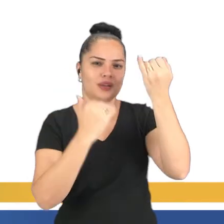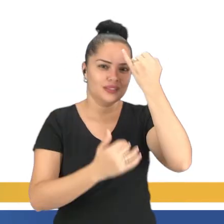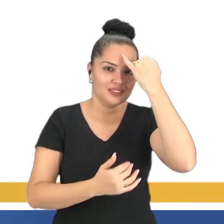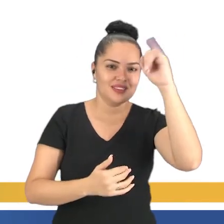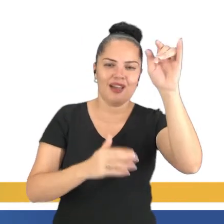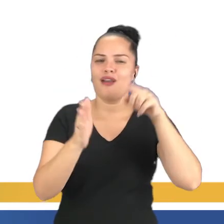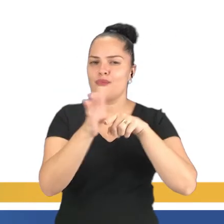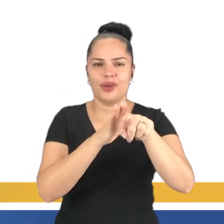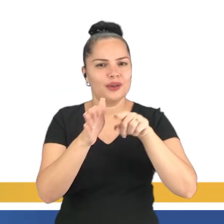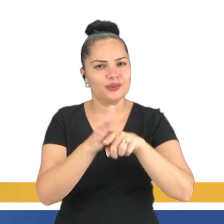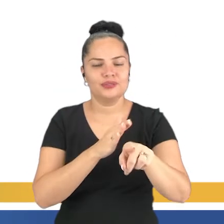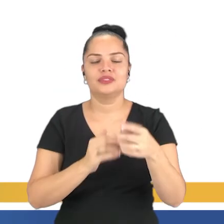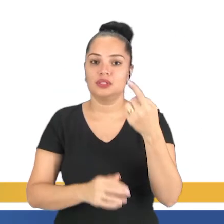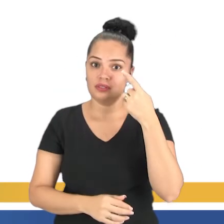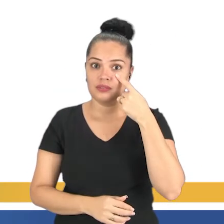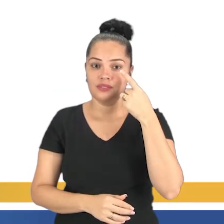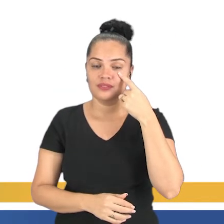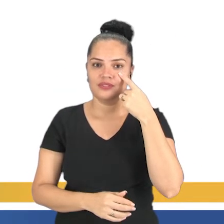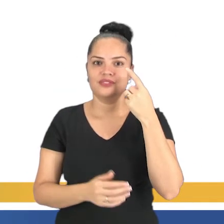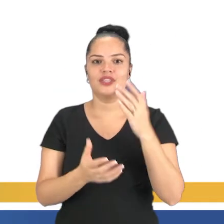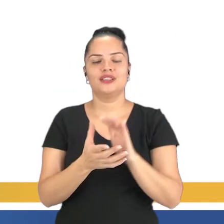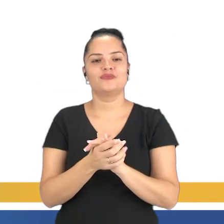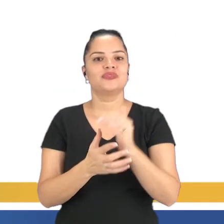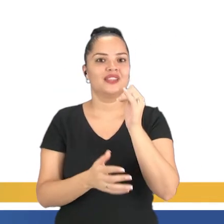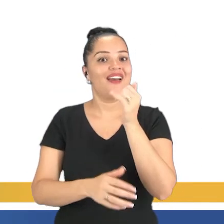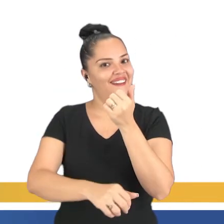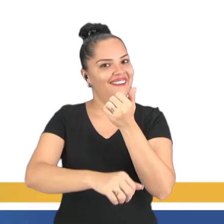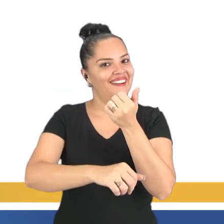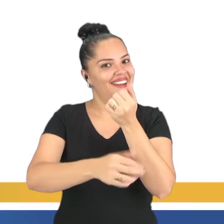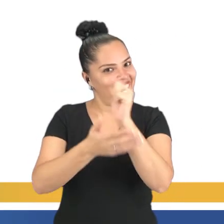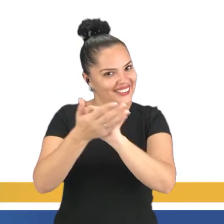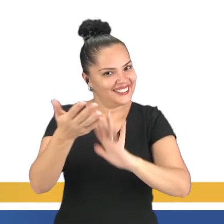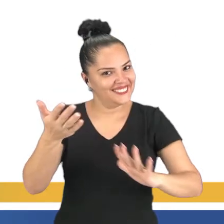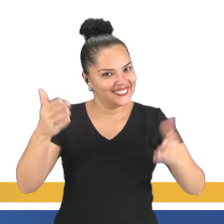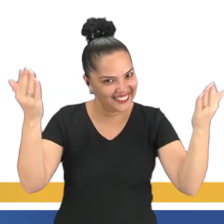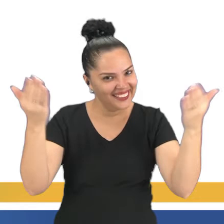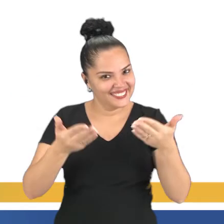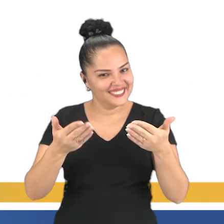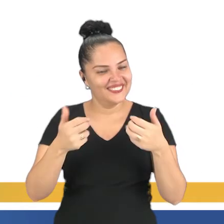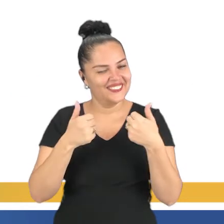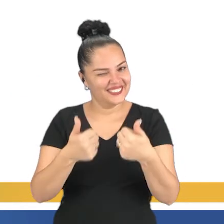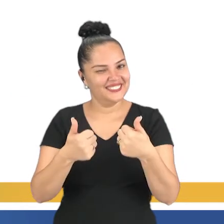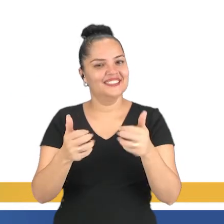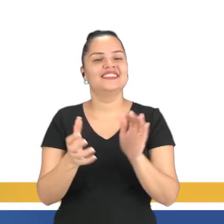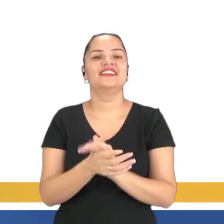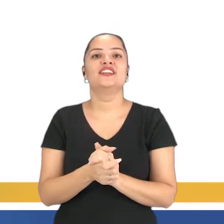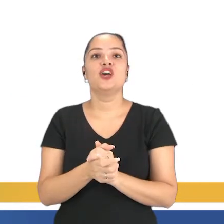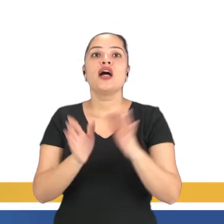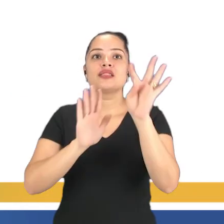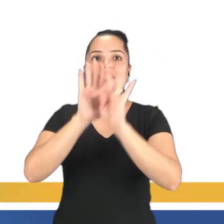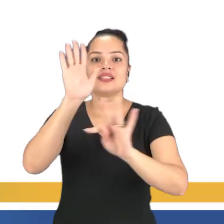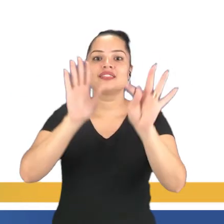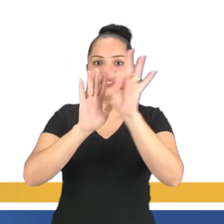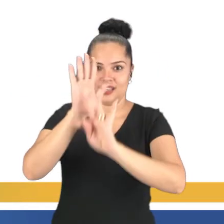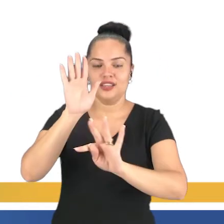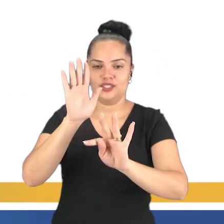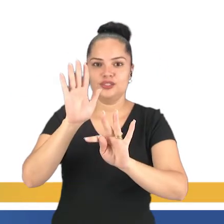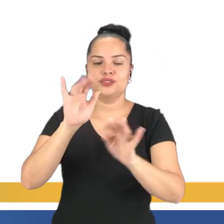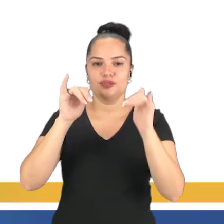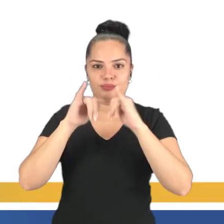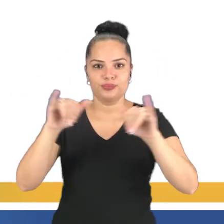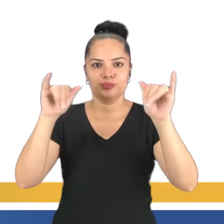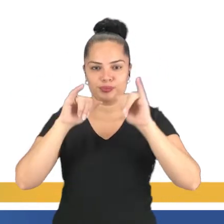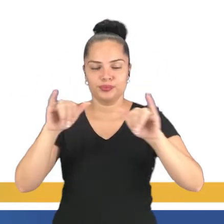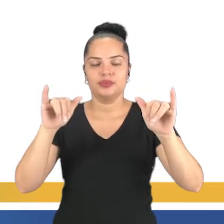quiz. Vejamos agora, vamos exercitar o que aprendemos hoje? Temos então aqui um texto de infográfico